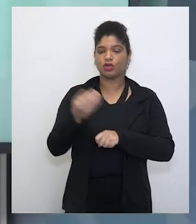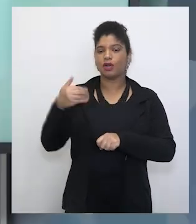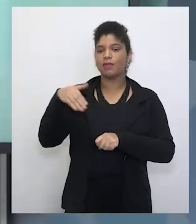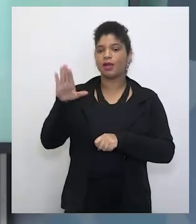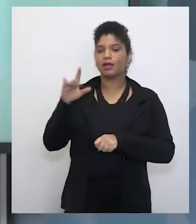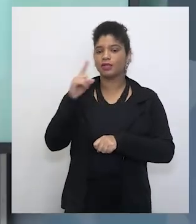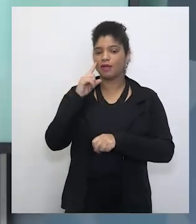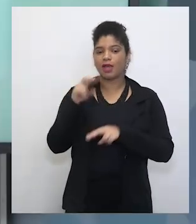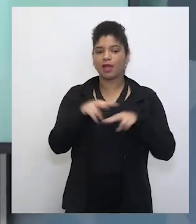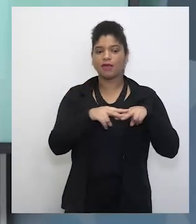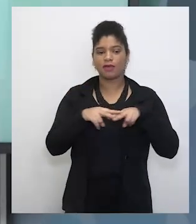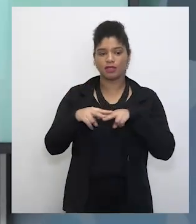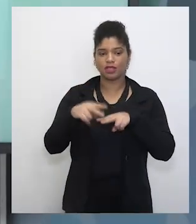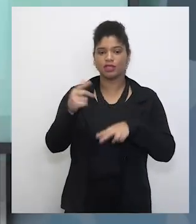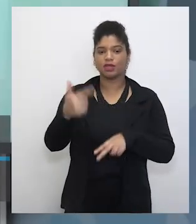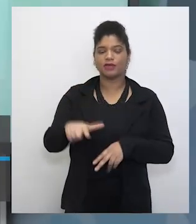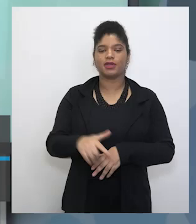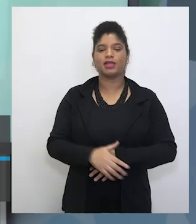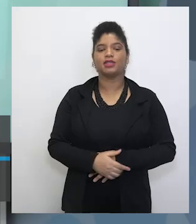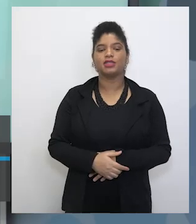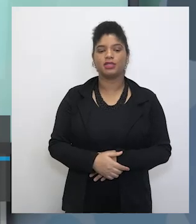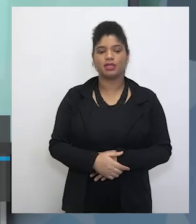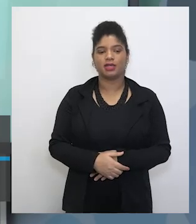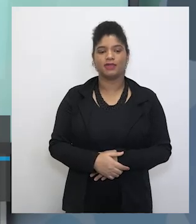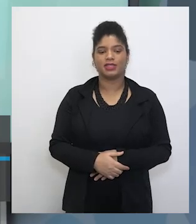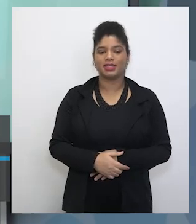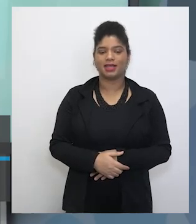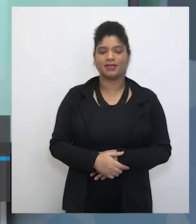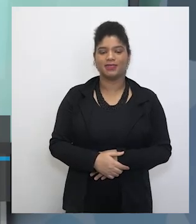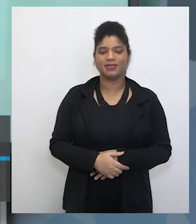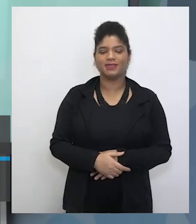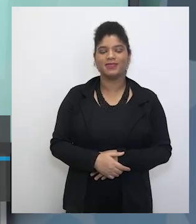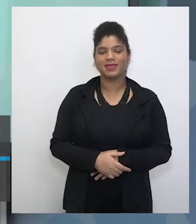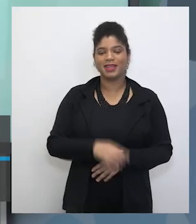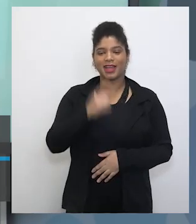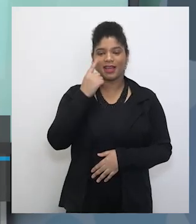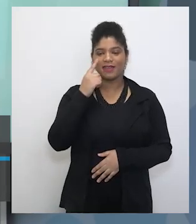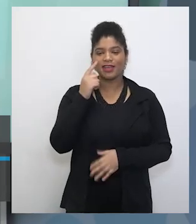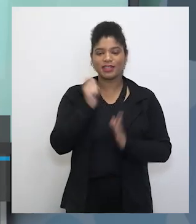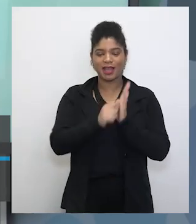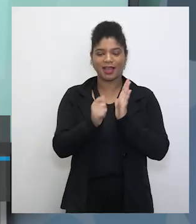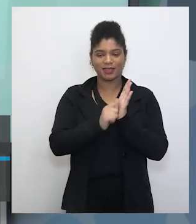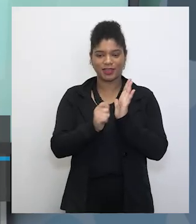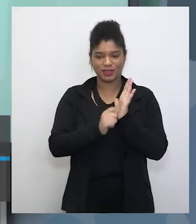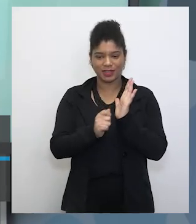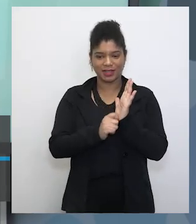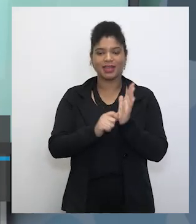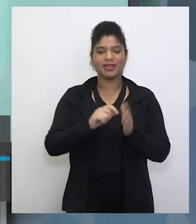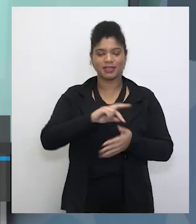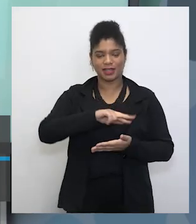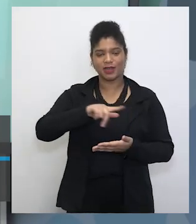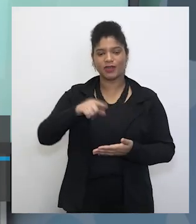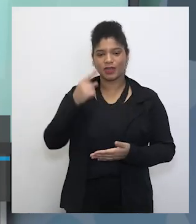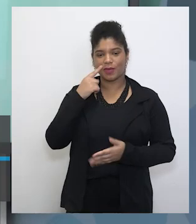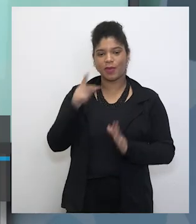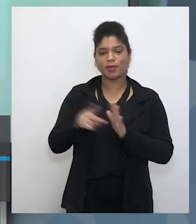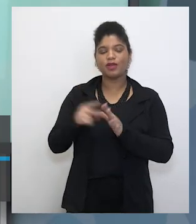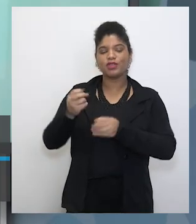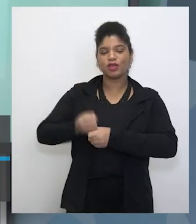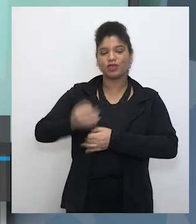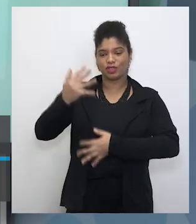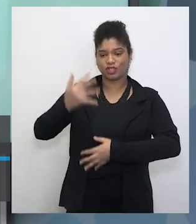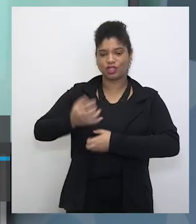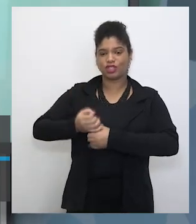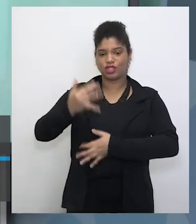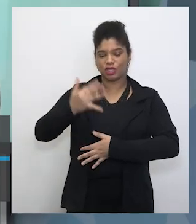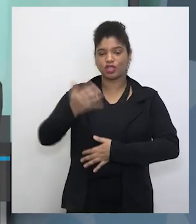it. Então, é isso que a gente espera conseguir até o final dessa aula. Vai aí anotando as coisas, mandando respostas no chat e daqui a pouco a gente